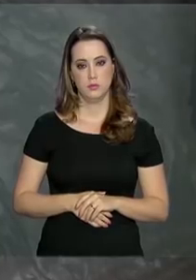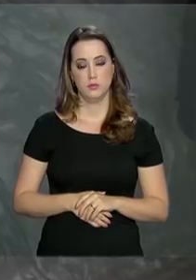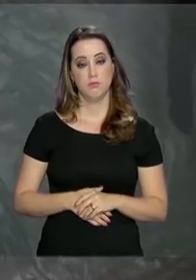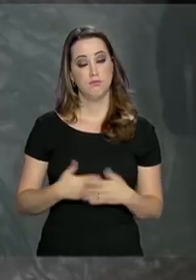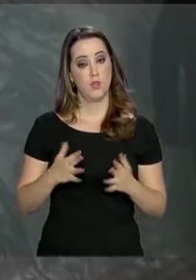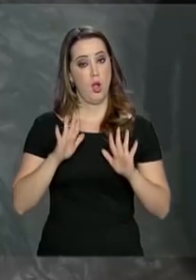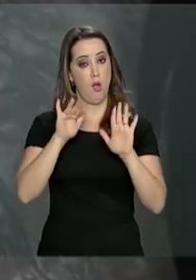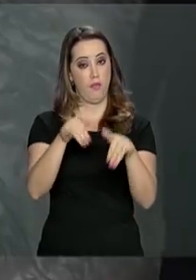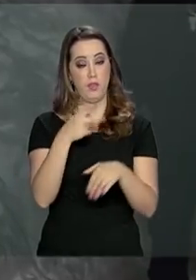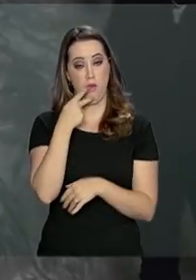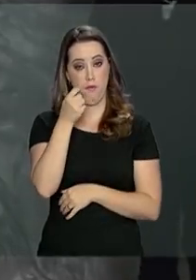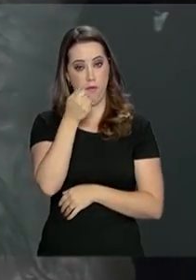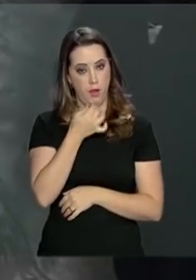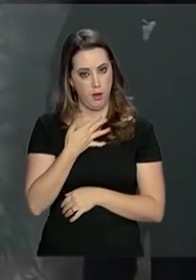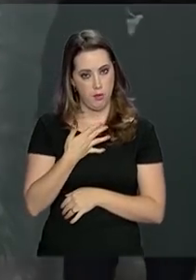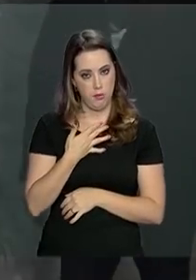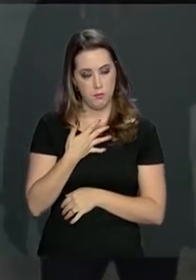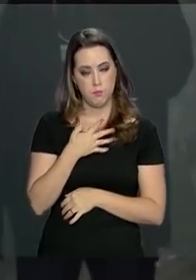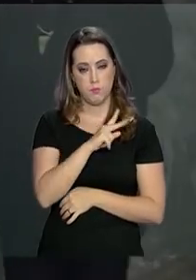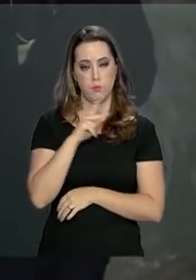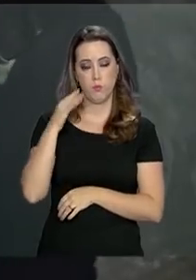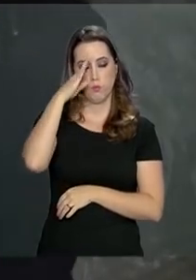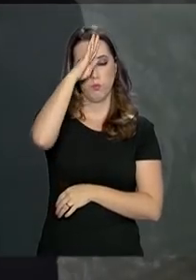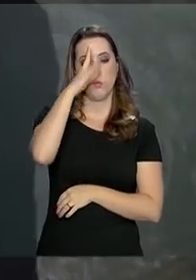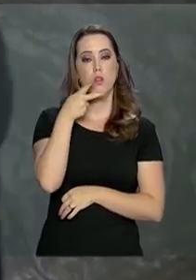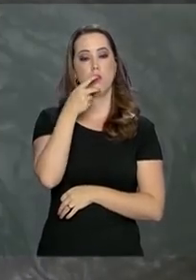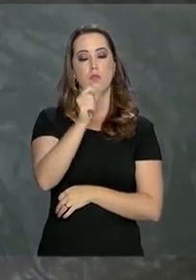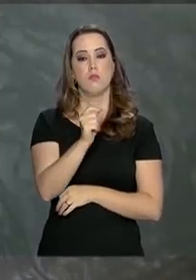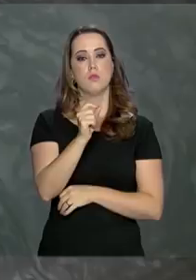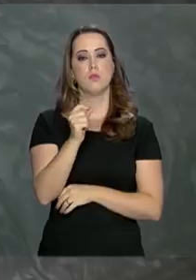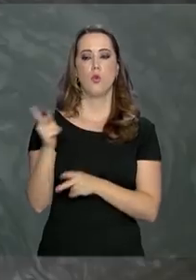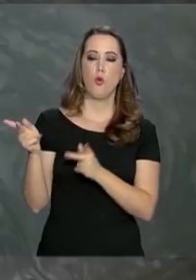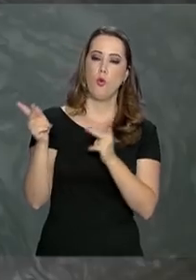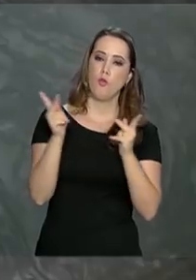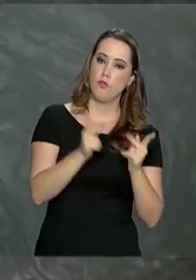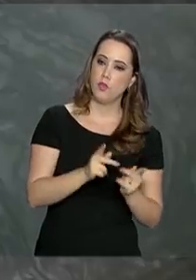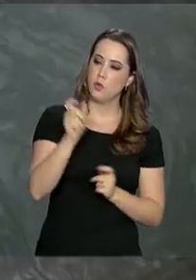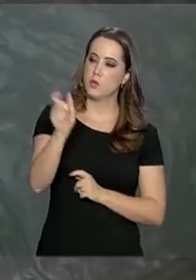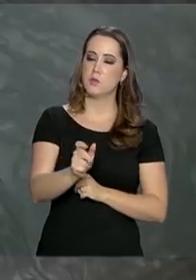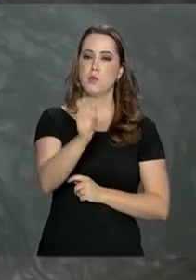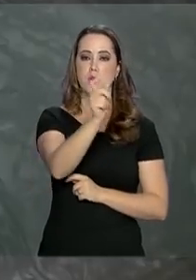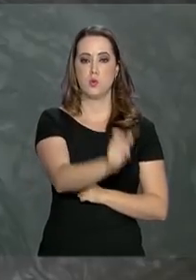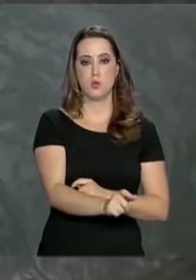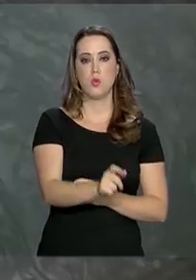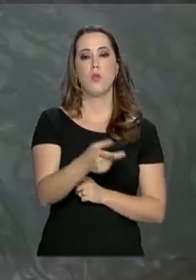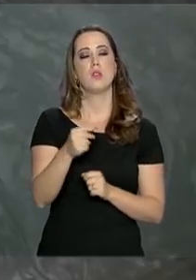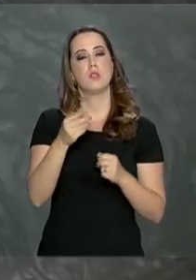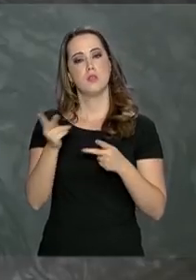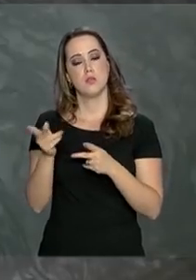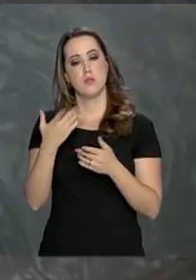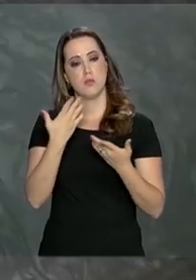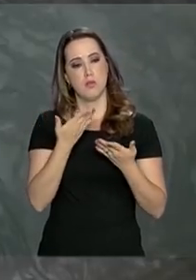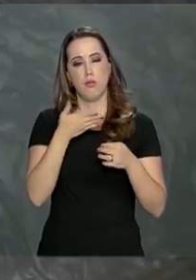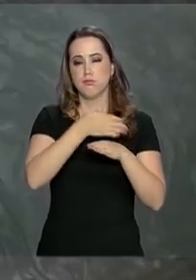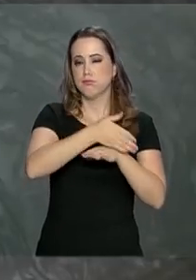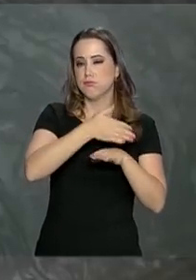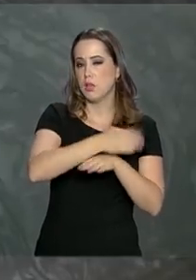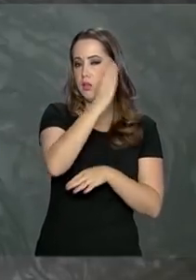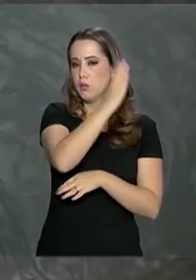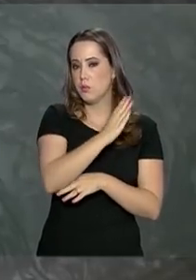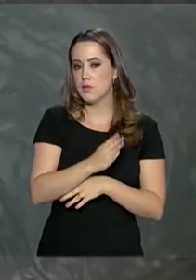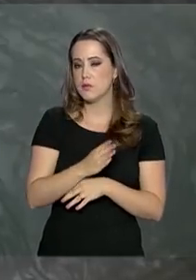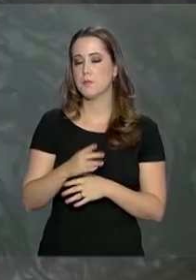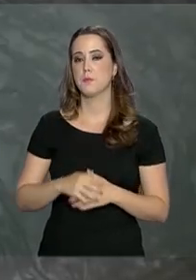Bom, ao final do discurso, o presidente brasileiro Jair Bolsonaro convidou os estrangeiros a realizarem negócios com o